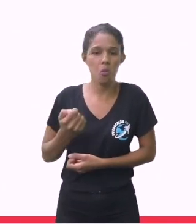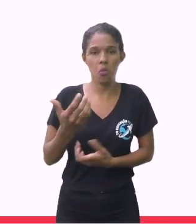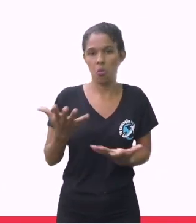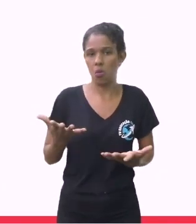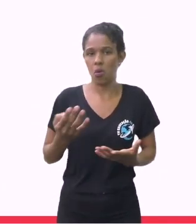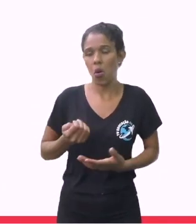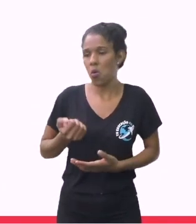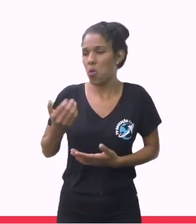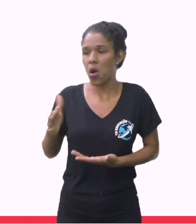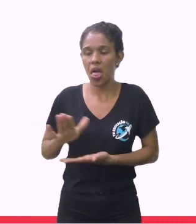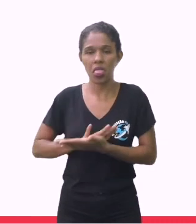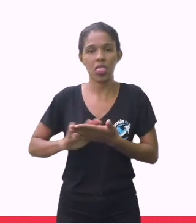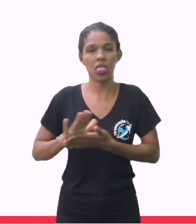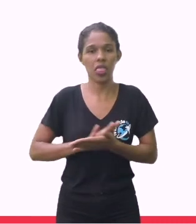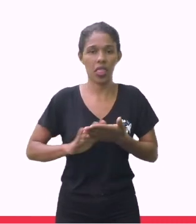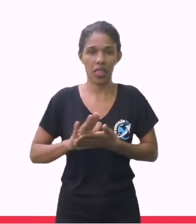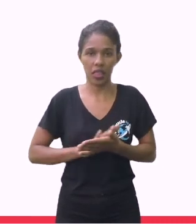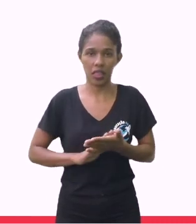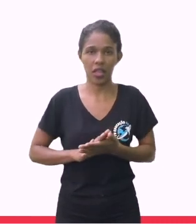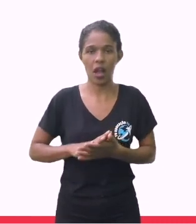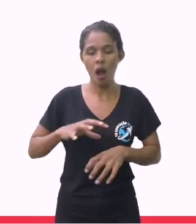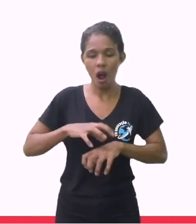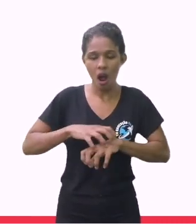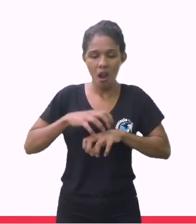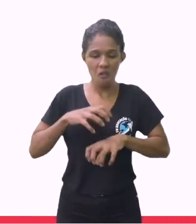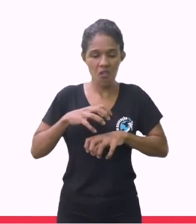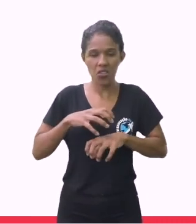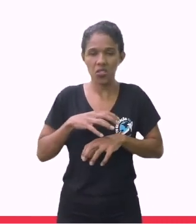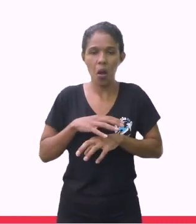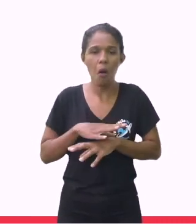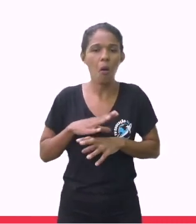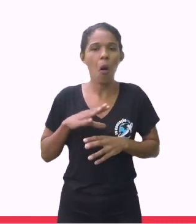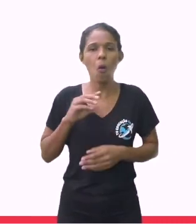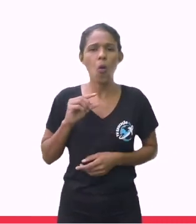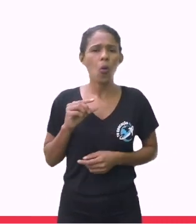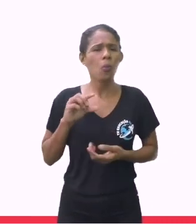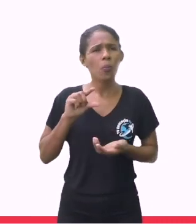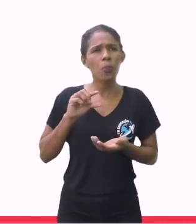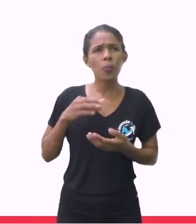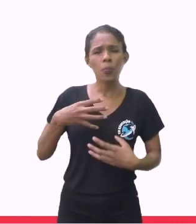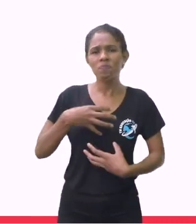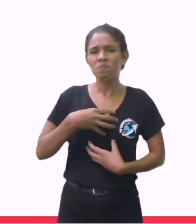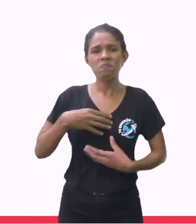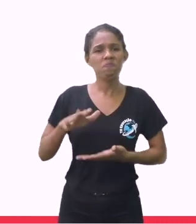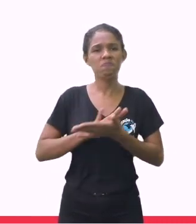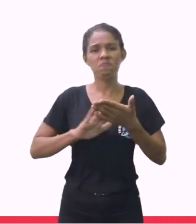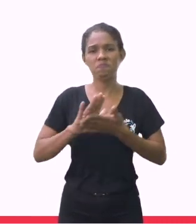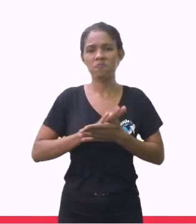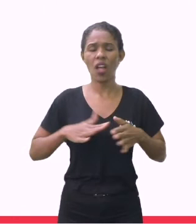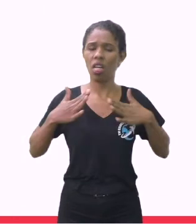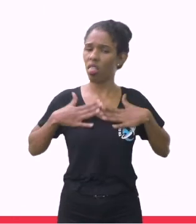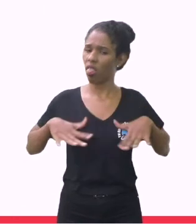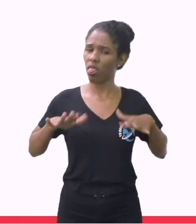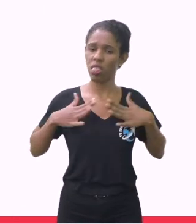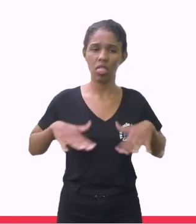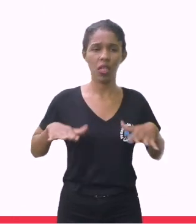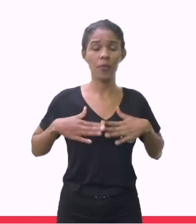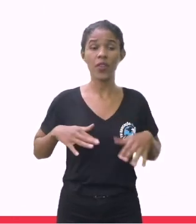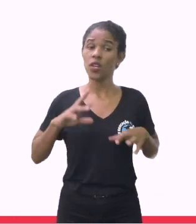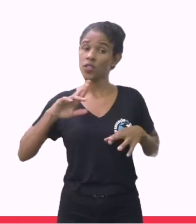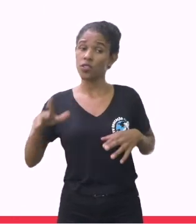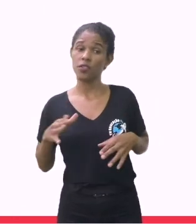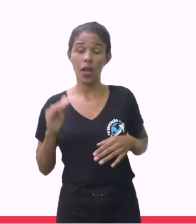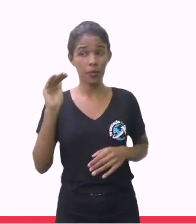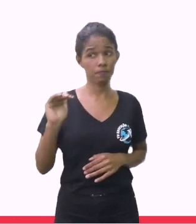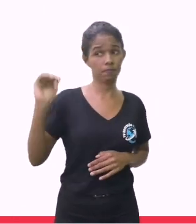casos confirmados, além da infecção se desenvolver de forma assintomática ou mais branda. Diferentemente dos adultos,